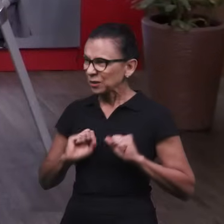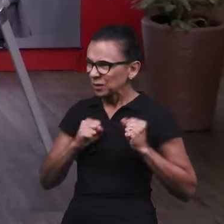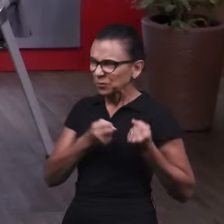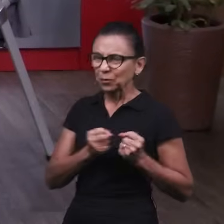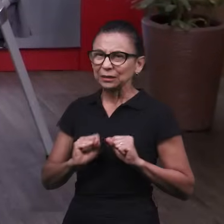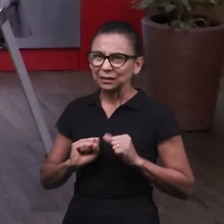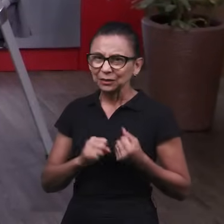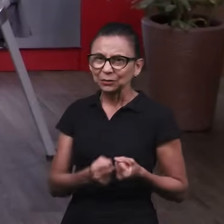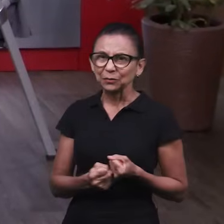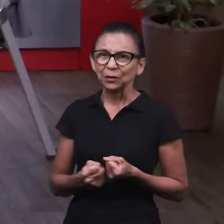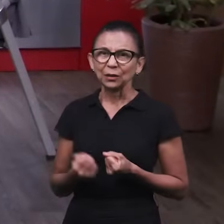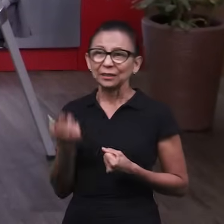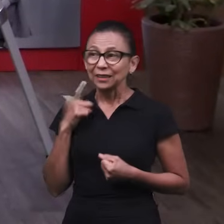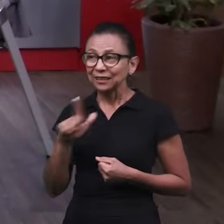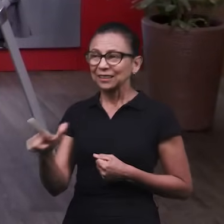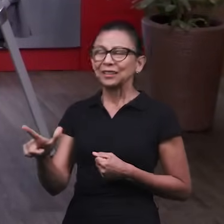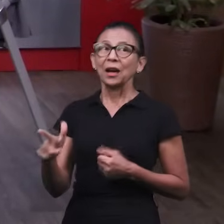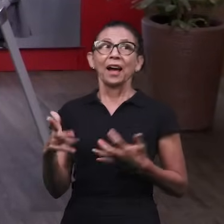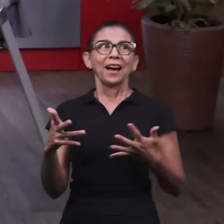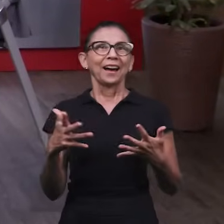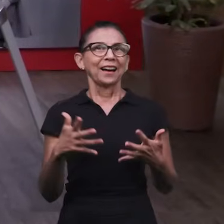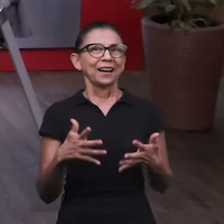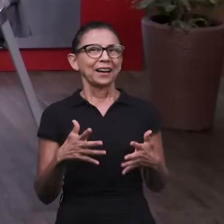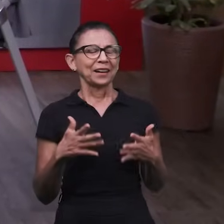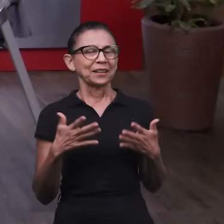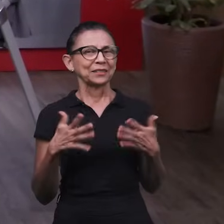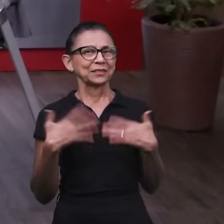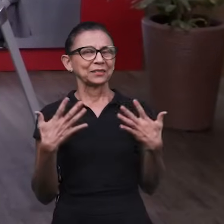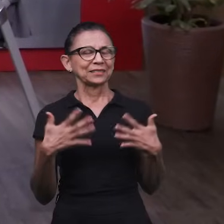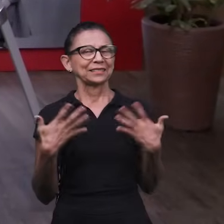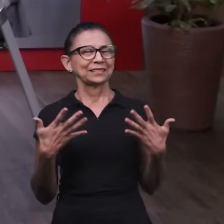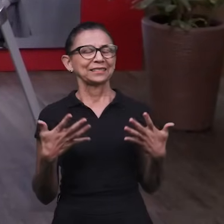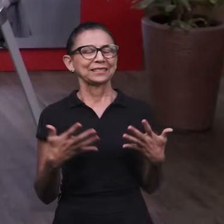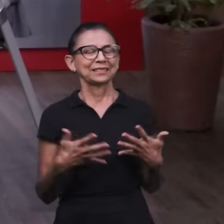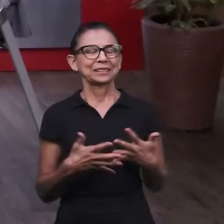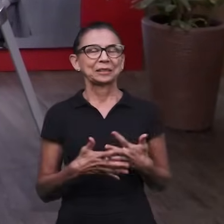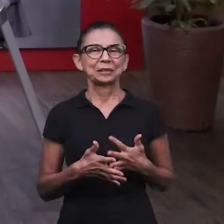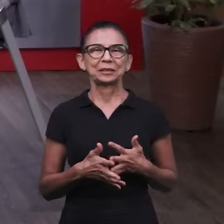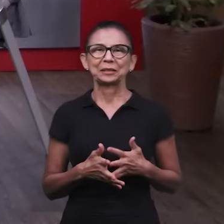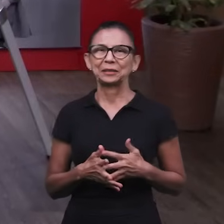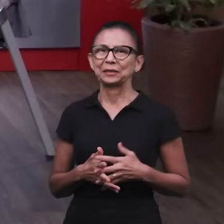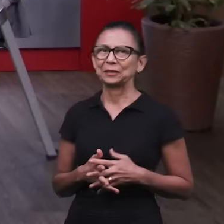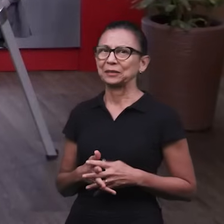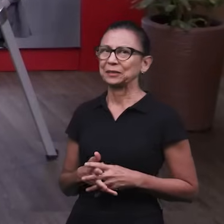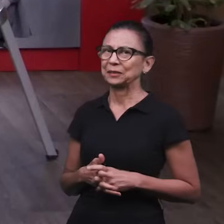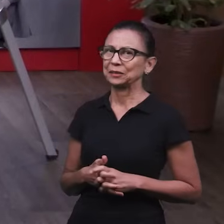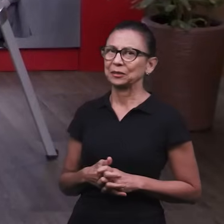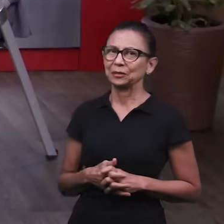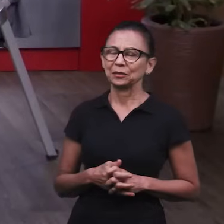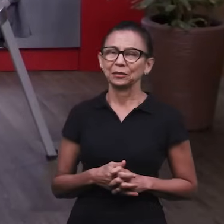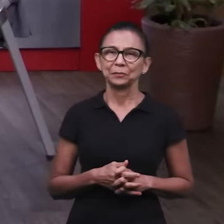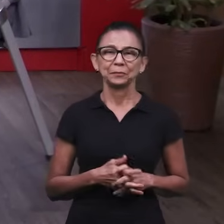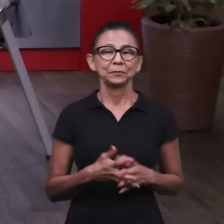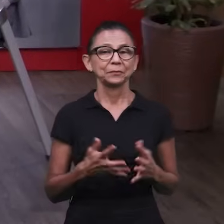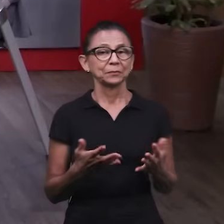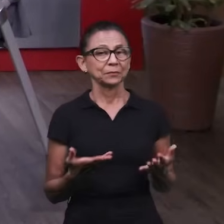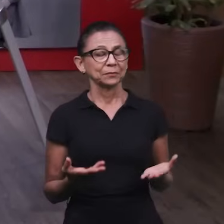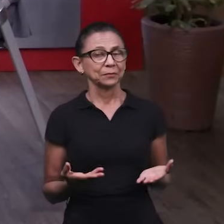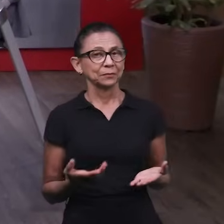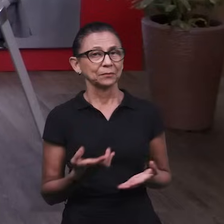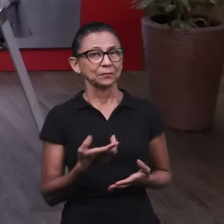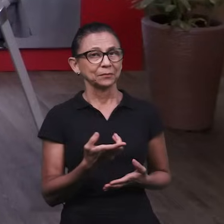seguir mais um pouquinho, né? O elogio presente, muito importante, e não espere que ele mantenha um